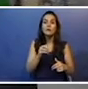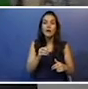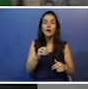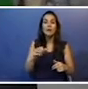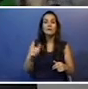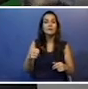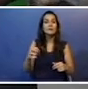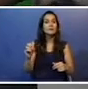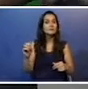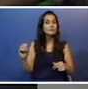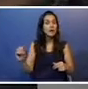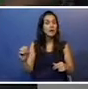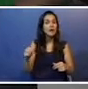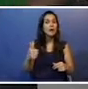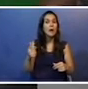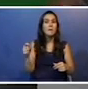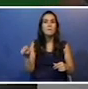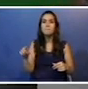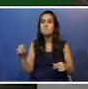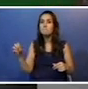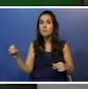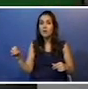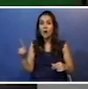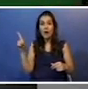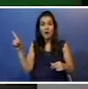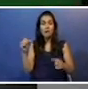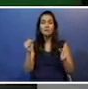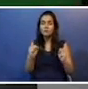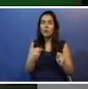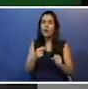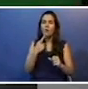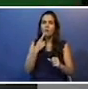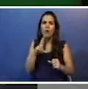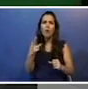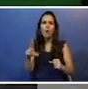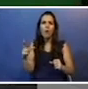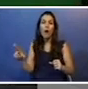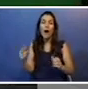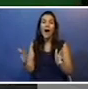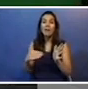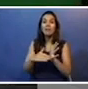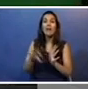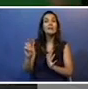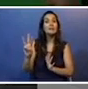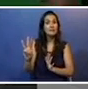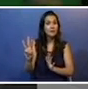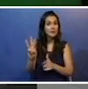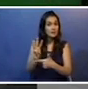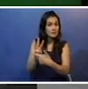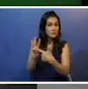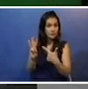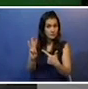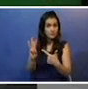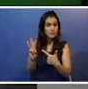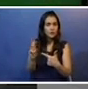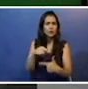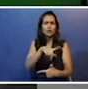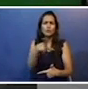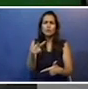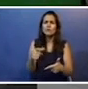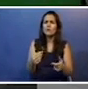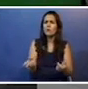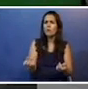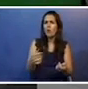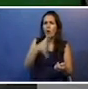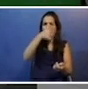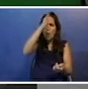e 1000, são as únicas que podem ser repetidas até 3 vezes. Então, quando a gente vai colocar uma numeração romana,